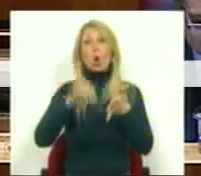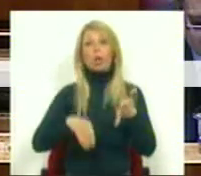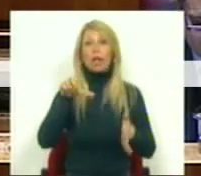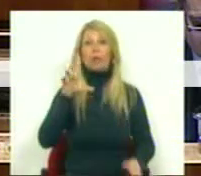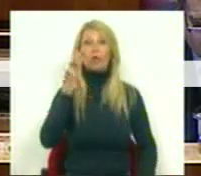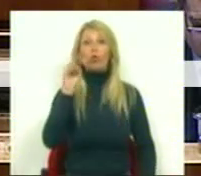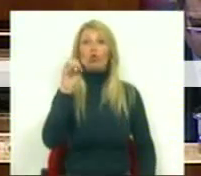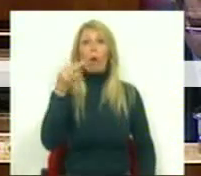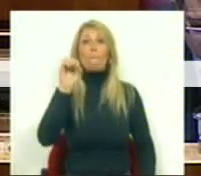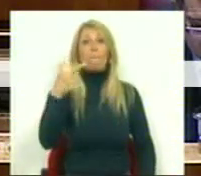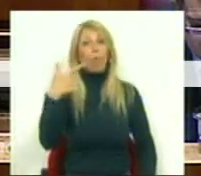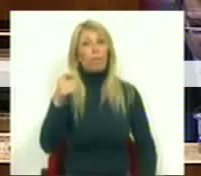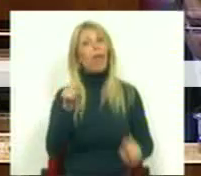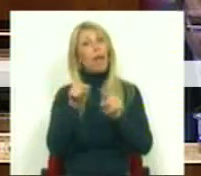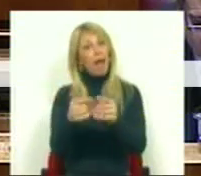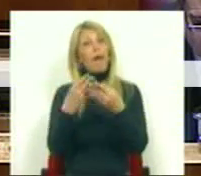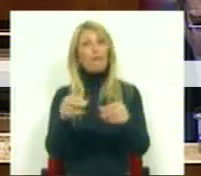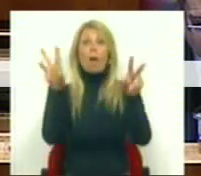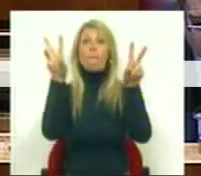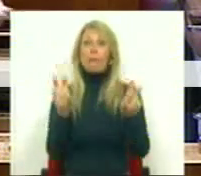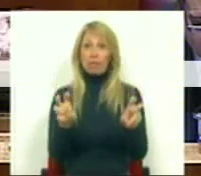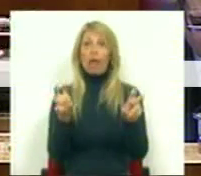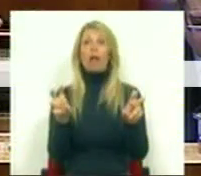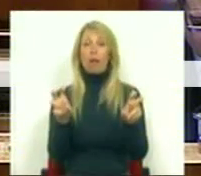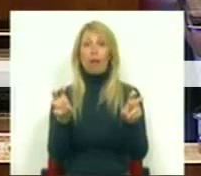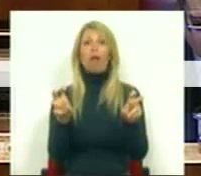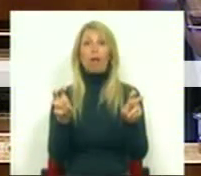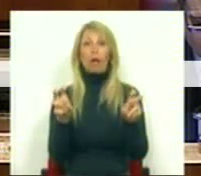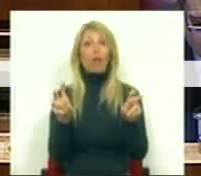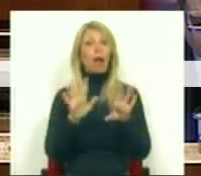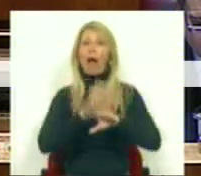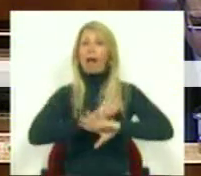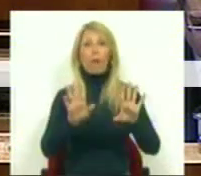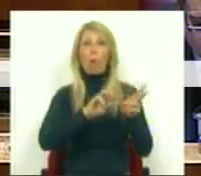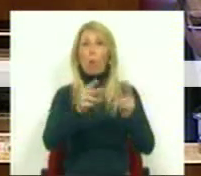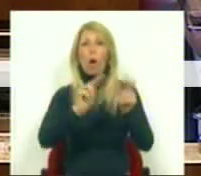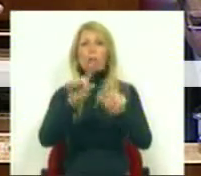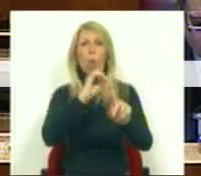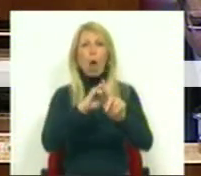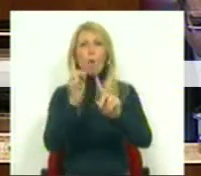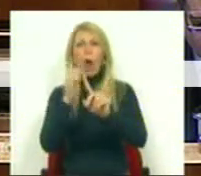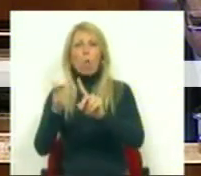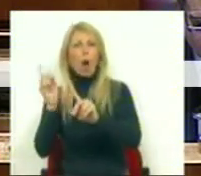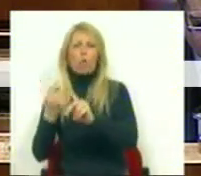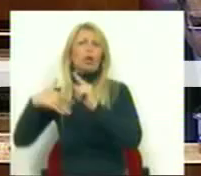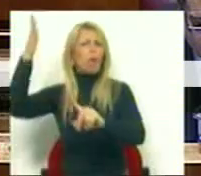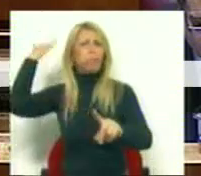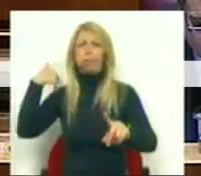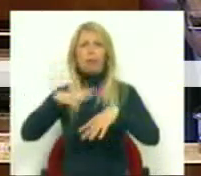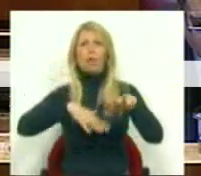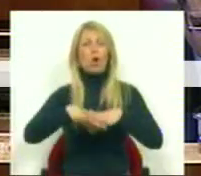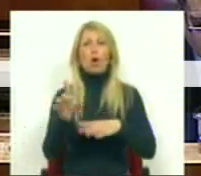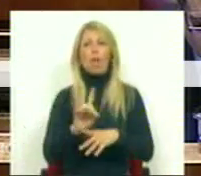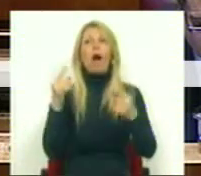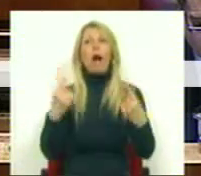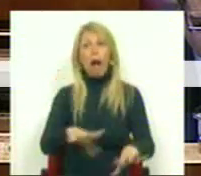Lusoponte. Foi uma matéria que deixou de ter correções anuais há bastante tempo. Há uma segunda, que é a que